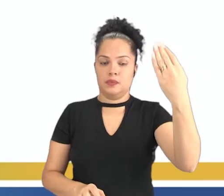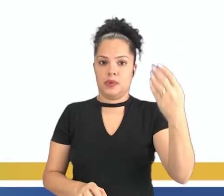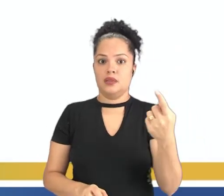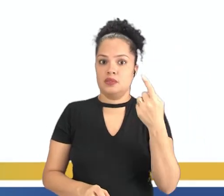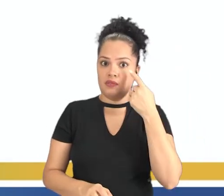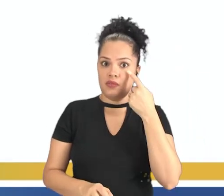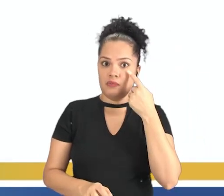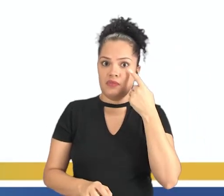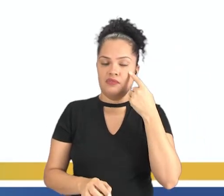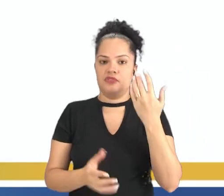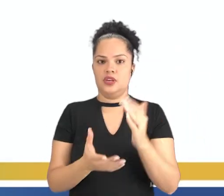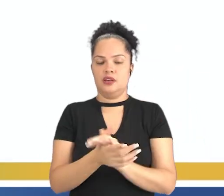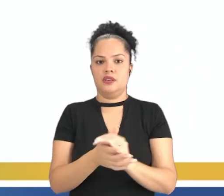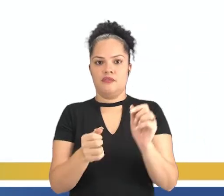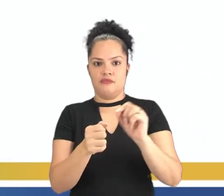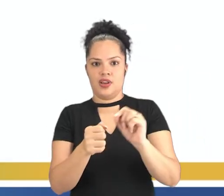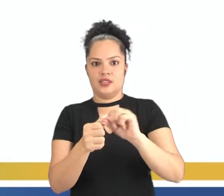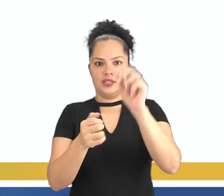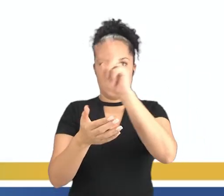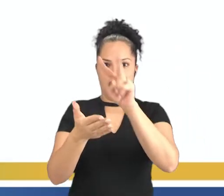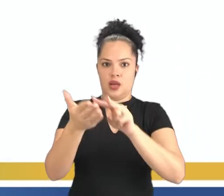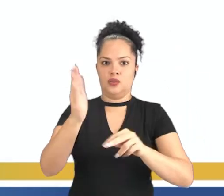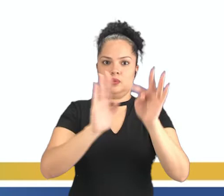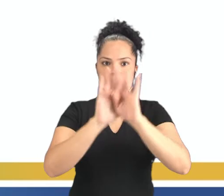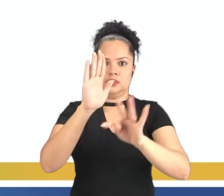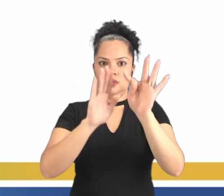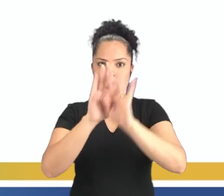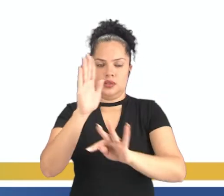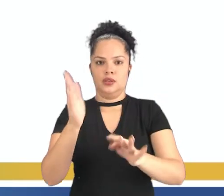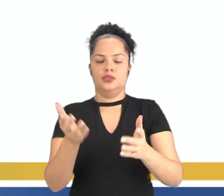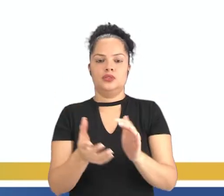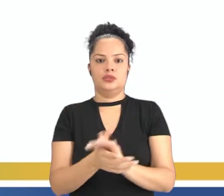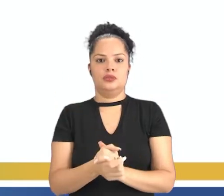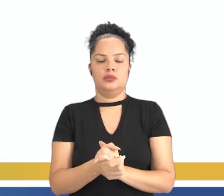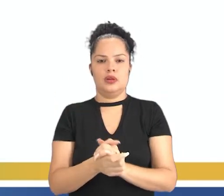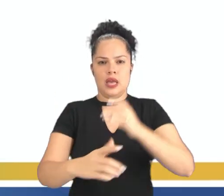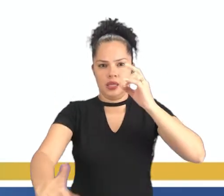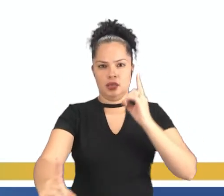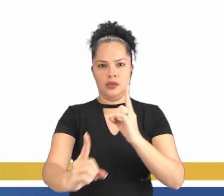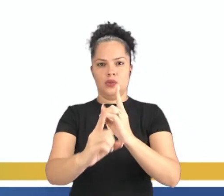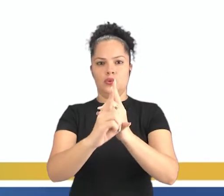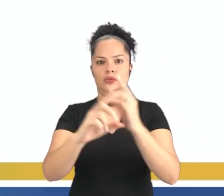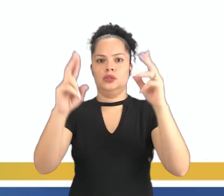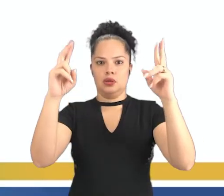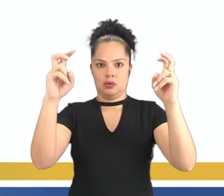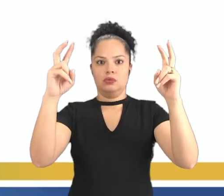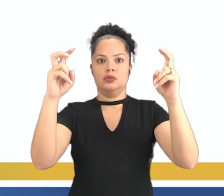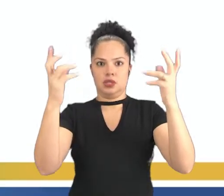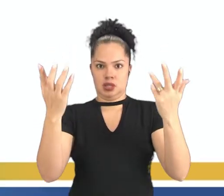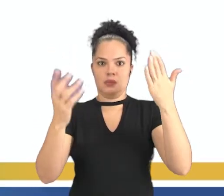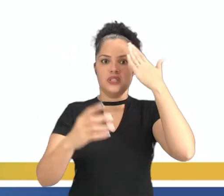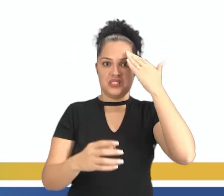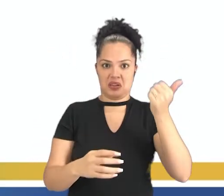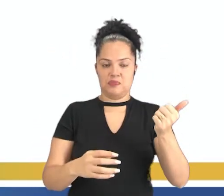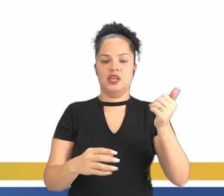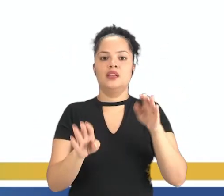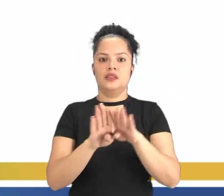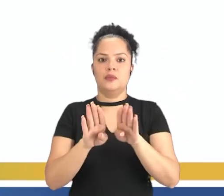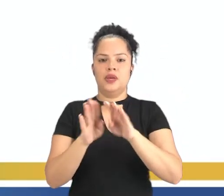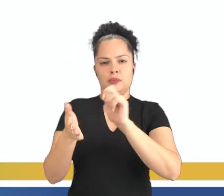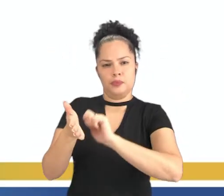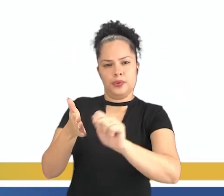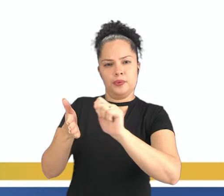os passos. Fazer a leitura do texto, né? Identificar o tema abordado, destacar as